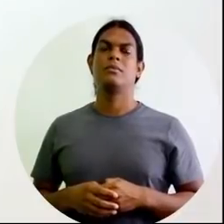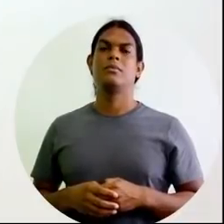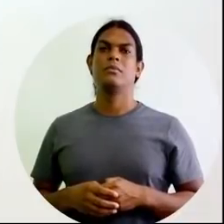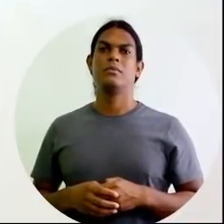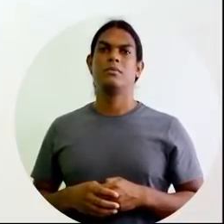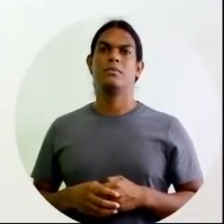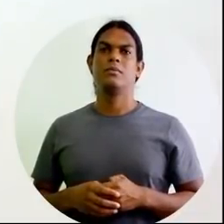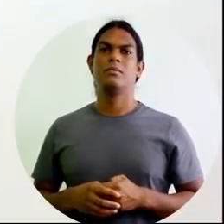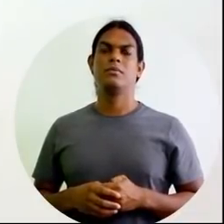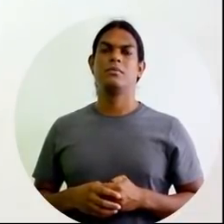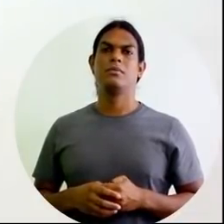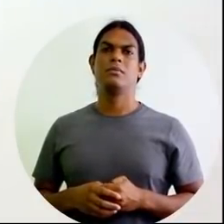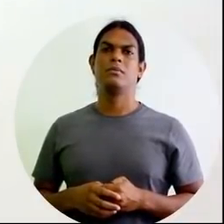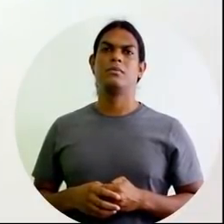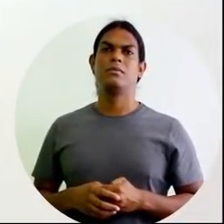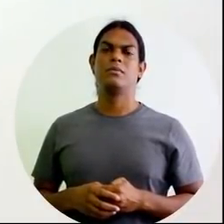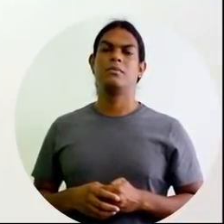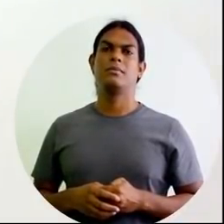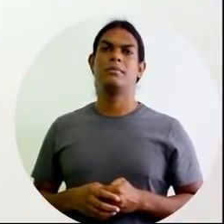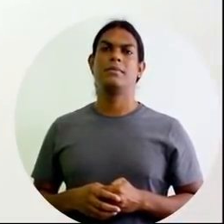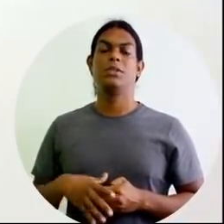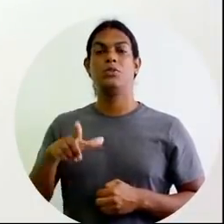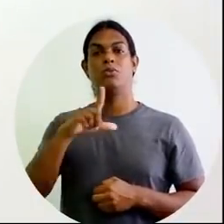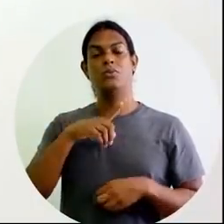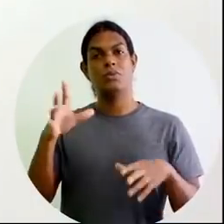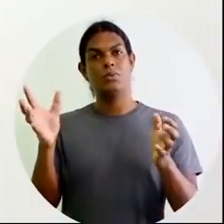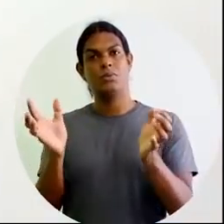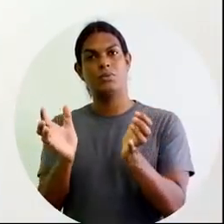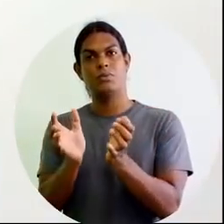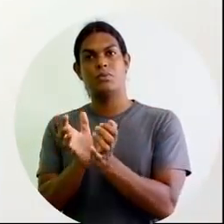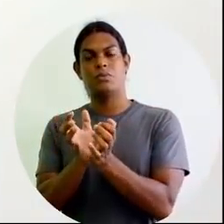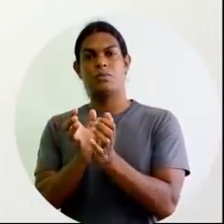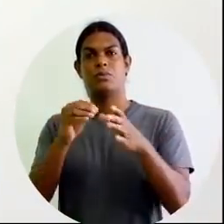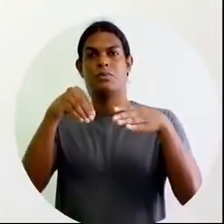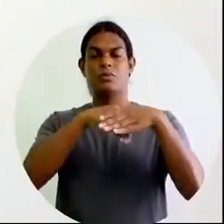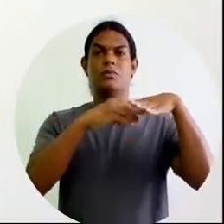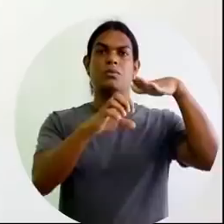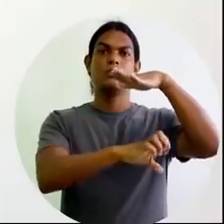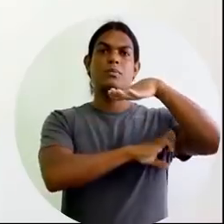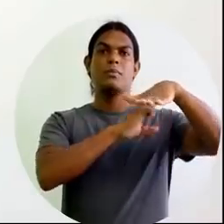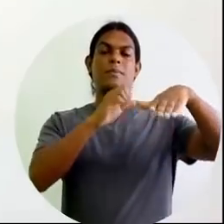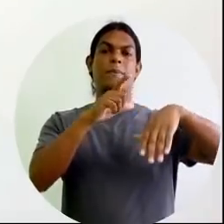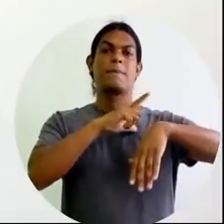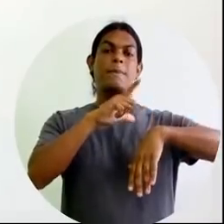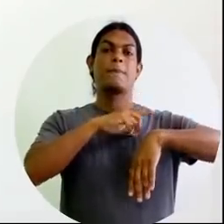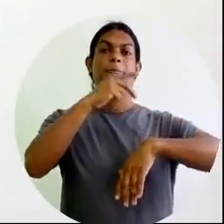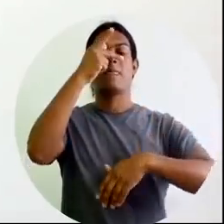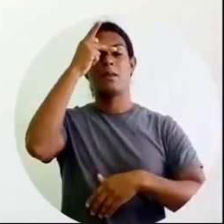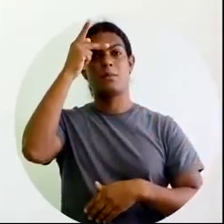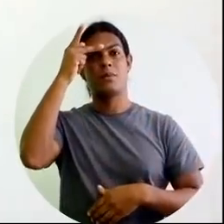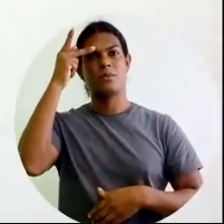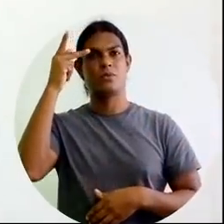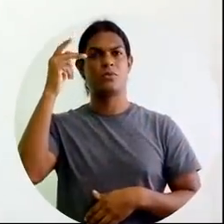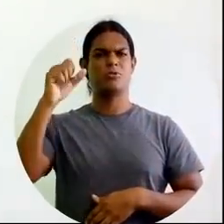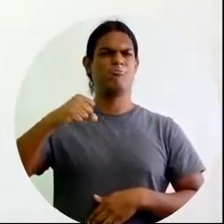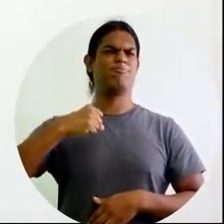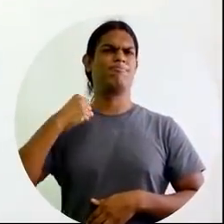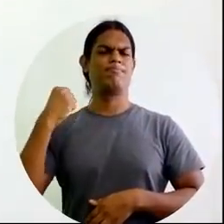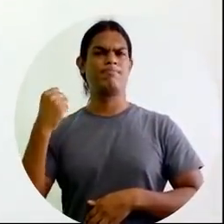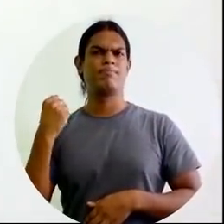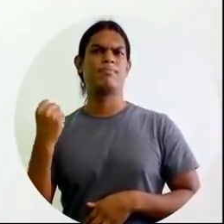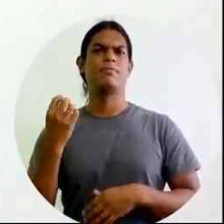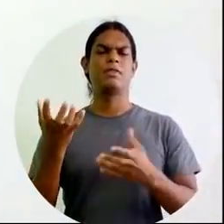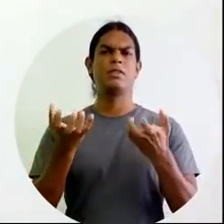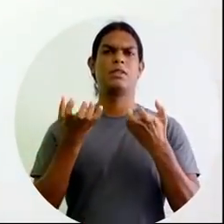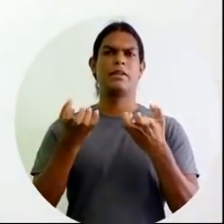com objetivo. Mas, quando existe grupo, existem pessoas motivadas, que têm foco,